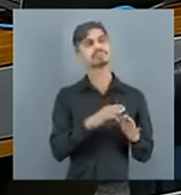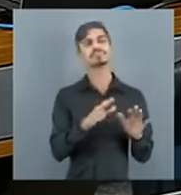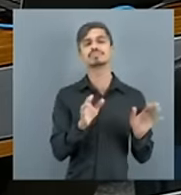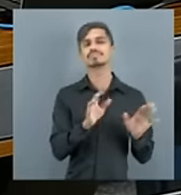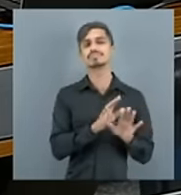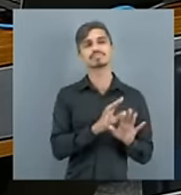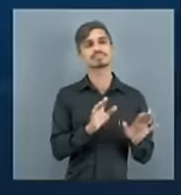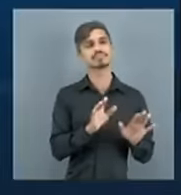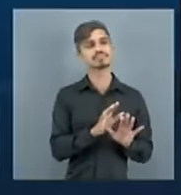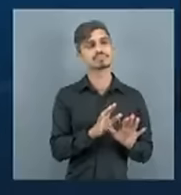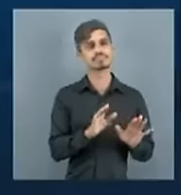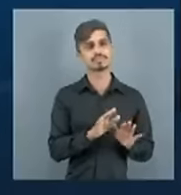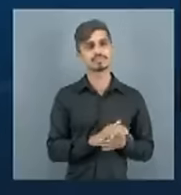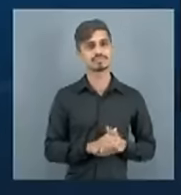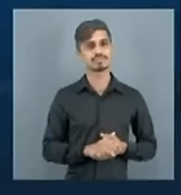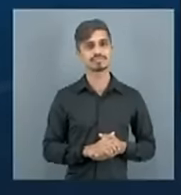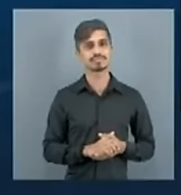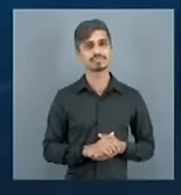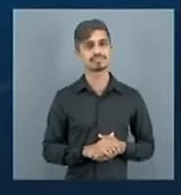igual?